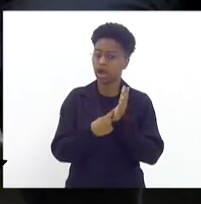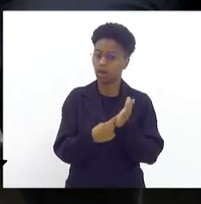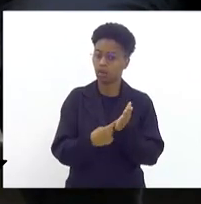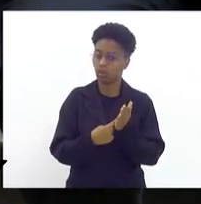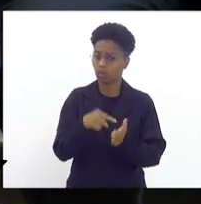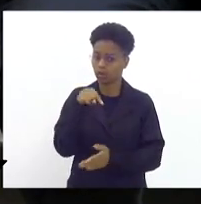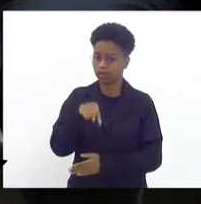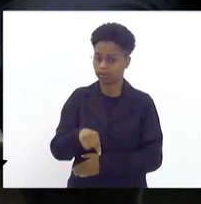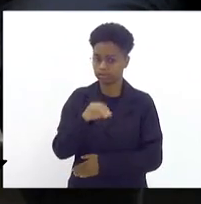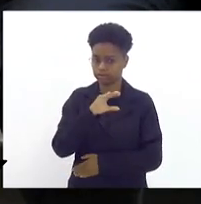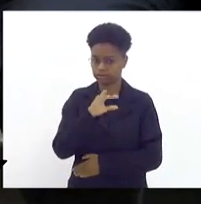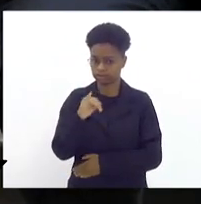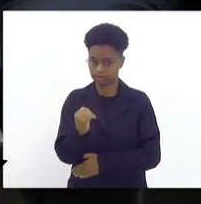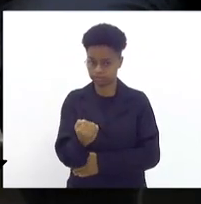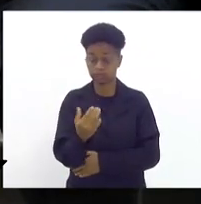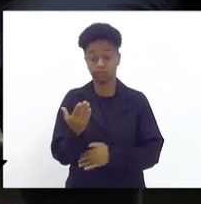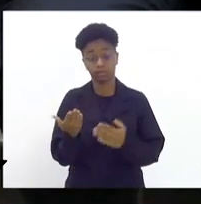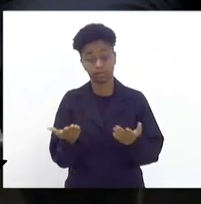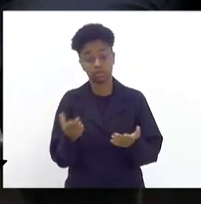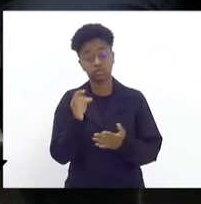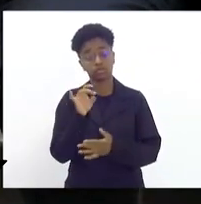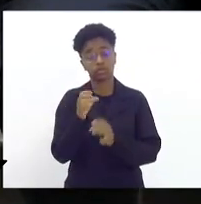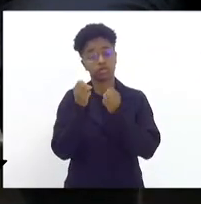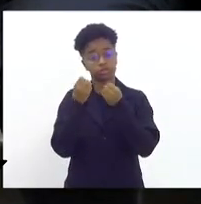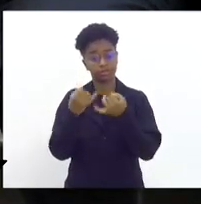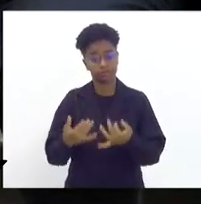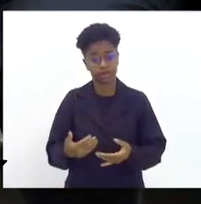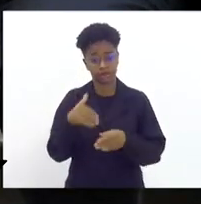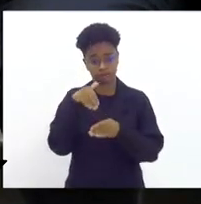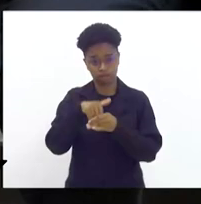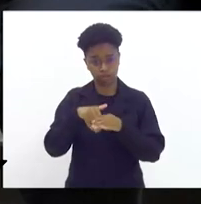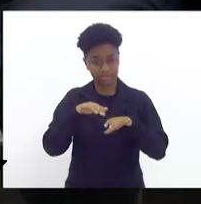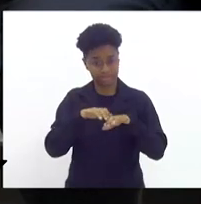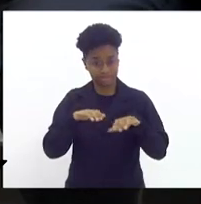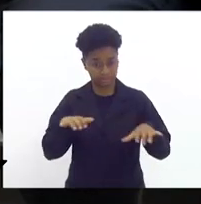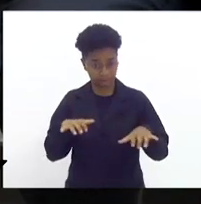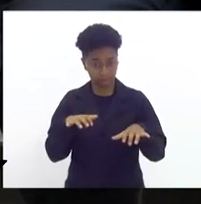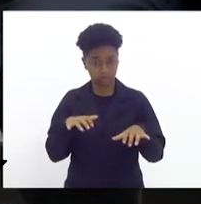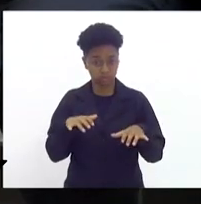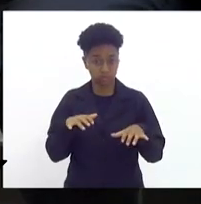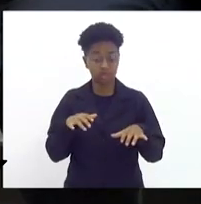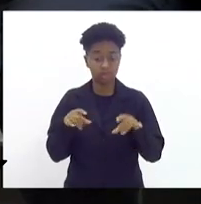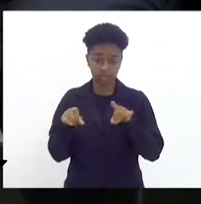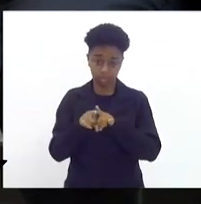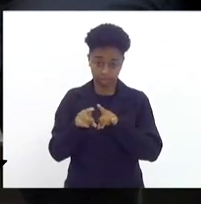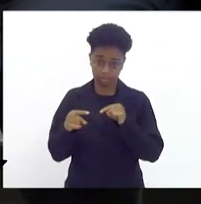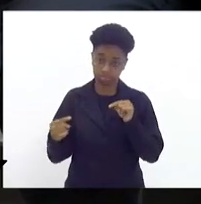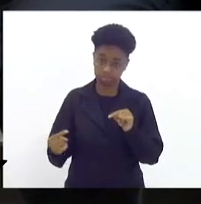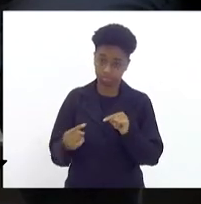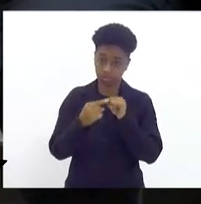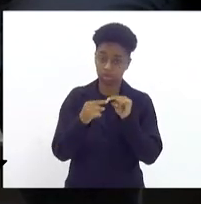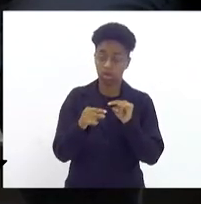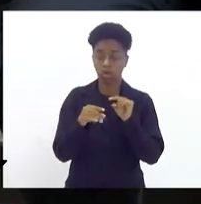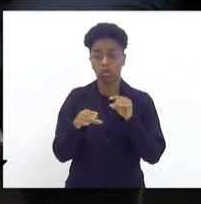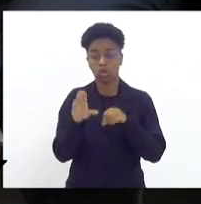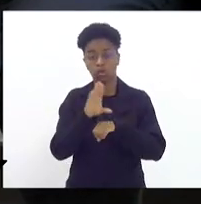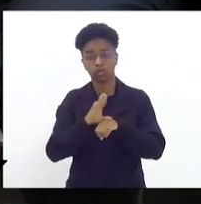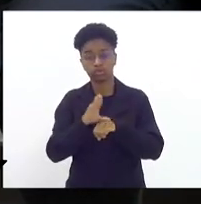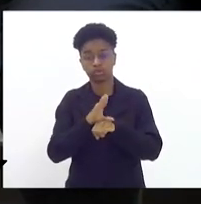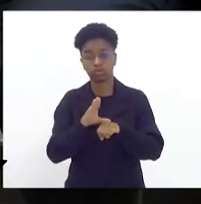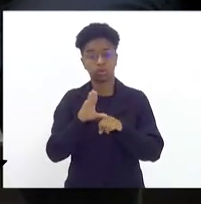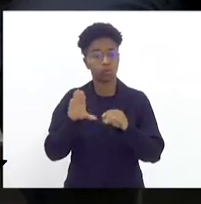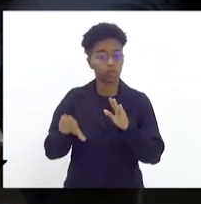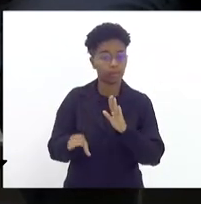CCJ. Então, só para dizer que esse voto em separado é também pela constitucionalidade com emenda, mas a emenda é